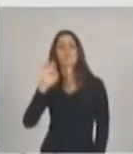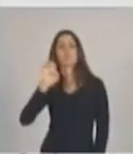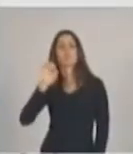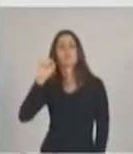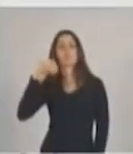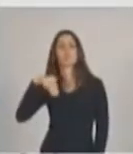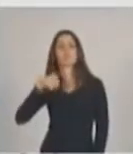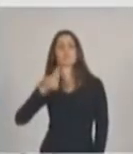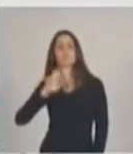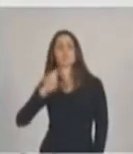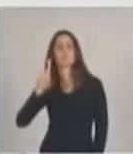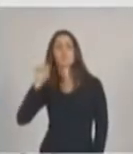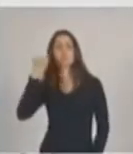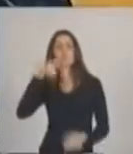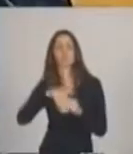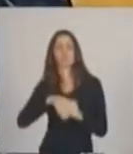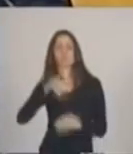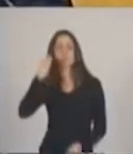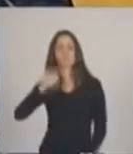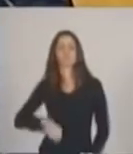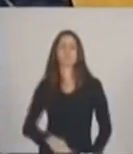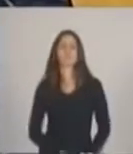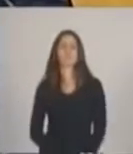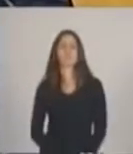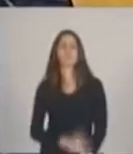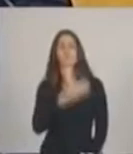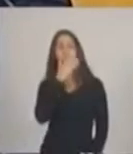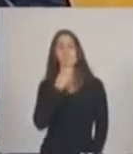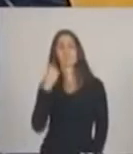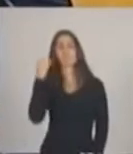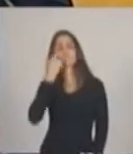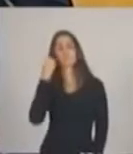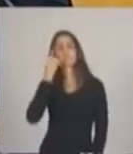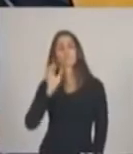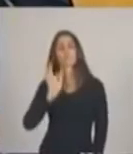Voto sim, excelência. Vota sim. Deputado Freitas.